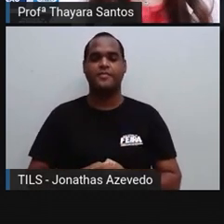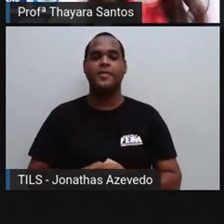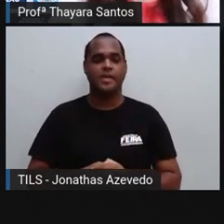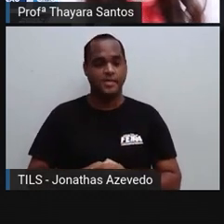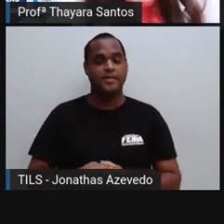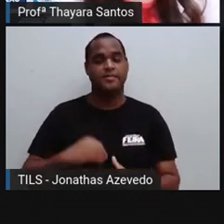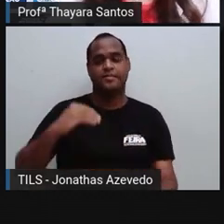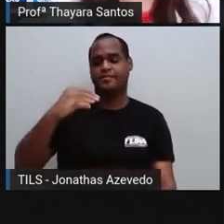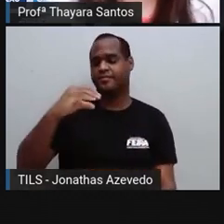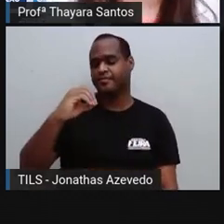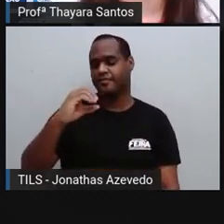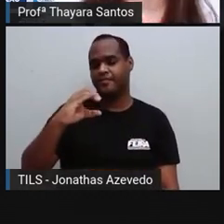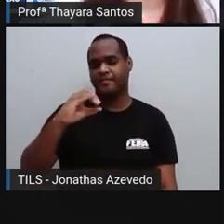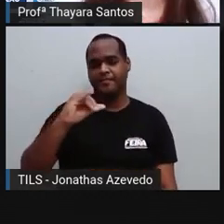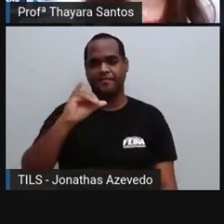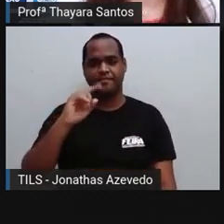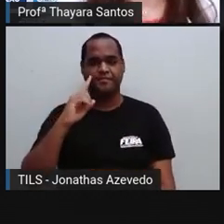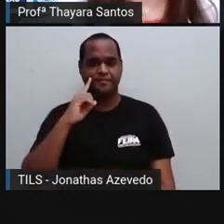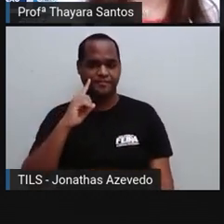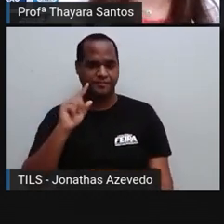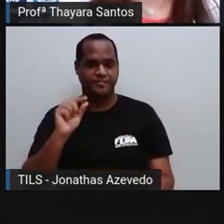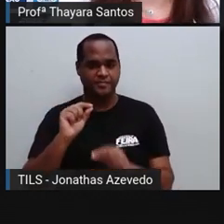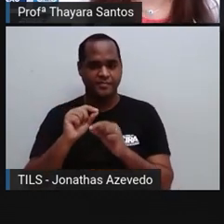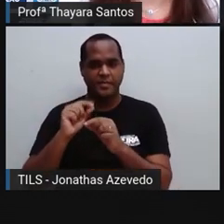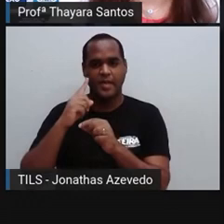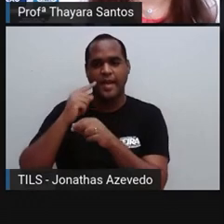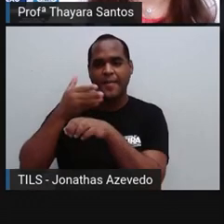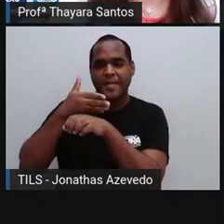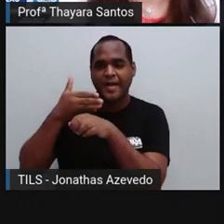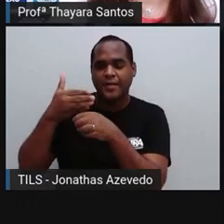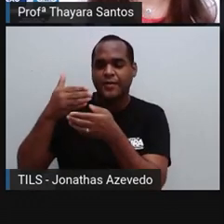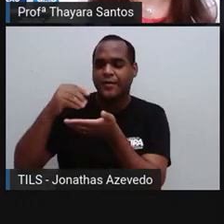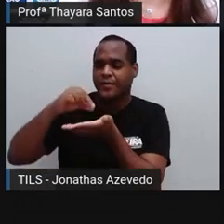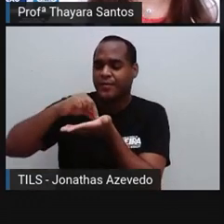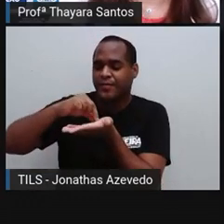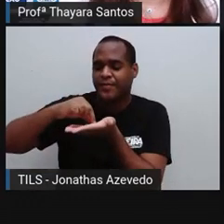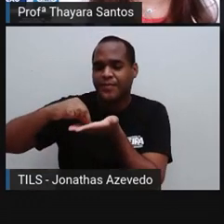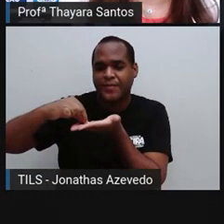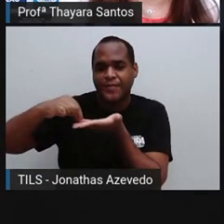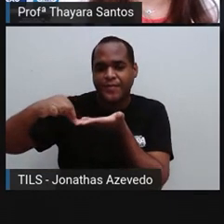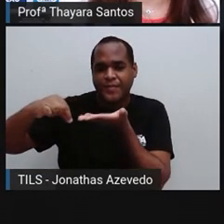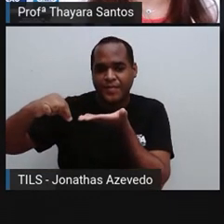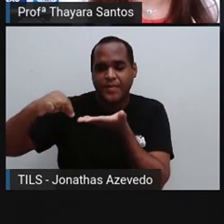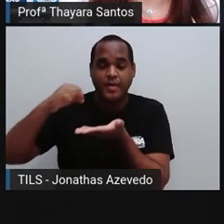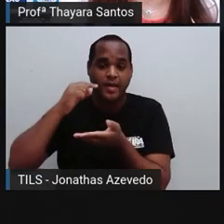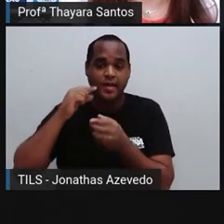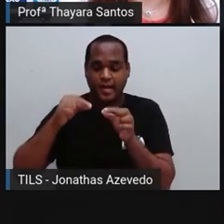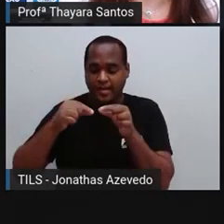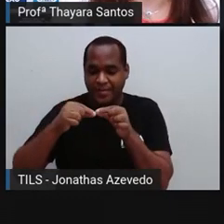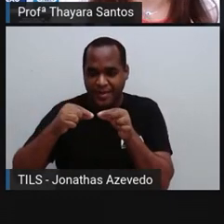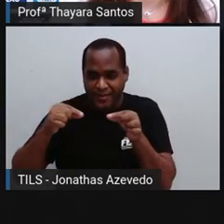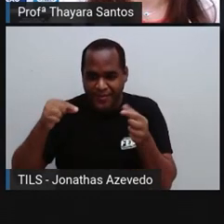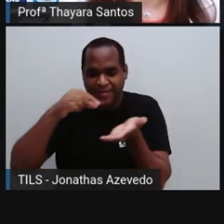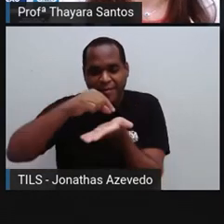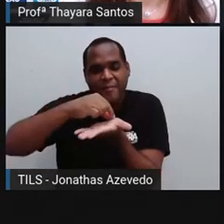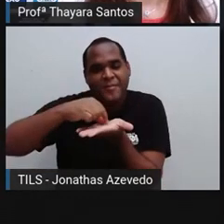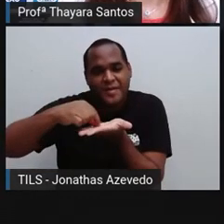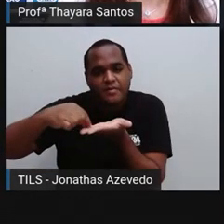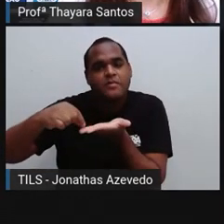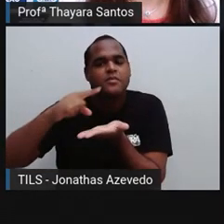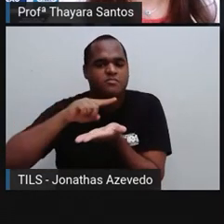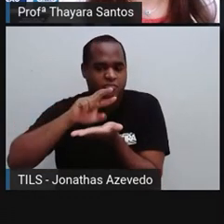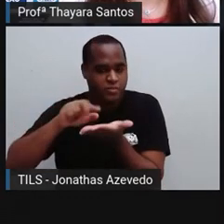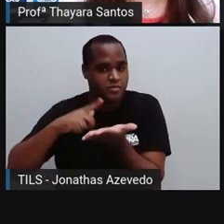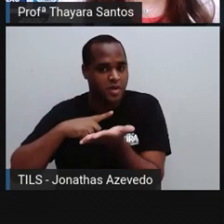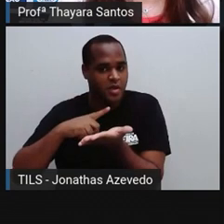A cocaína, ela é um pó fino que tem cor branca, e atua como uma droga também estimulante.